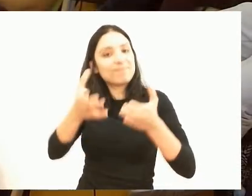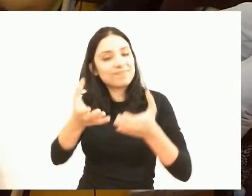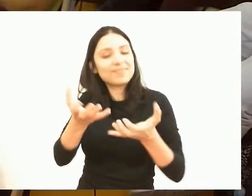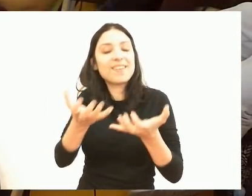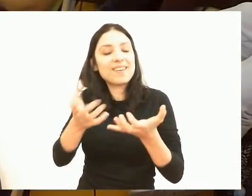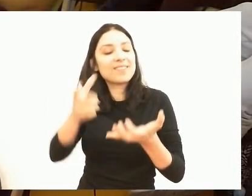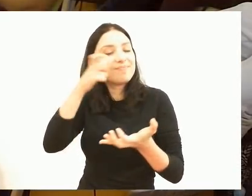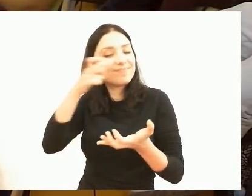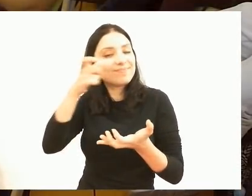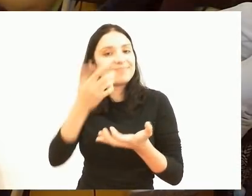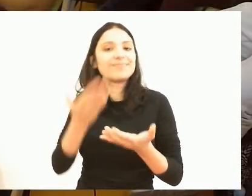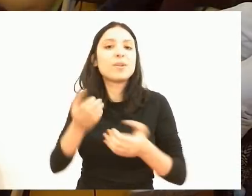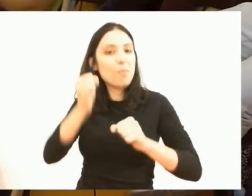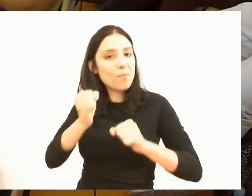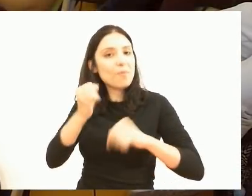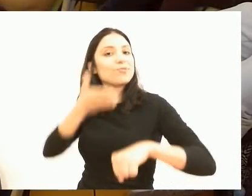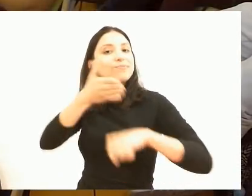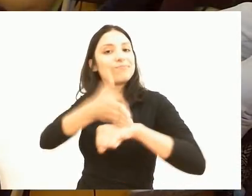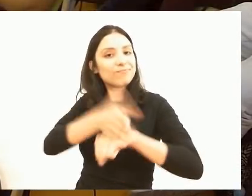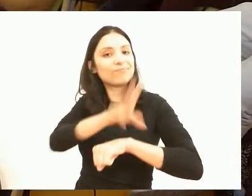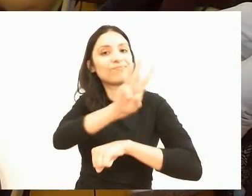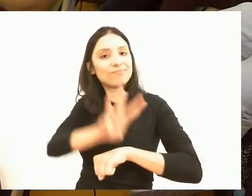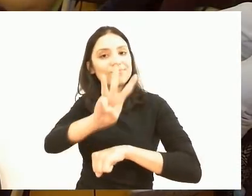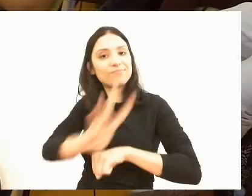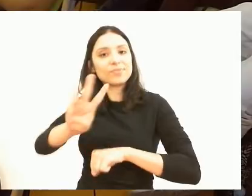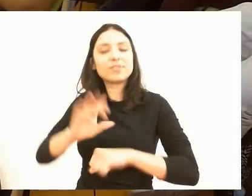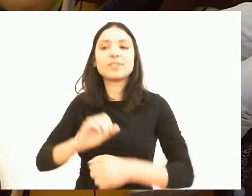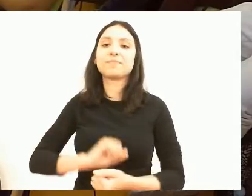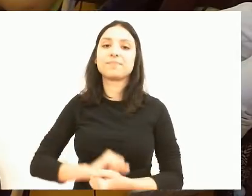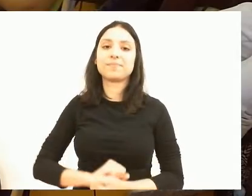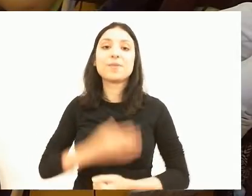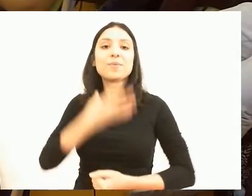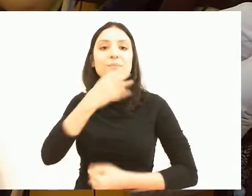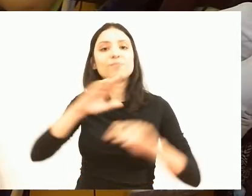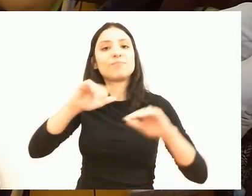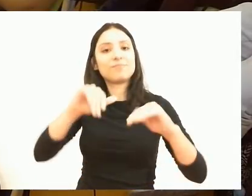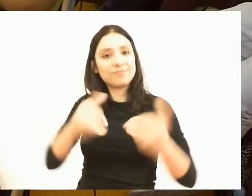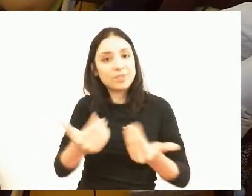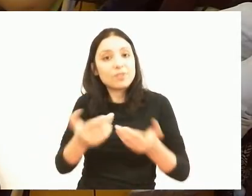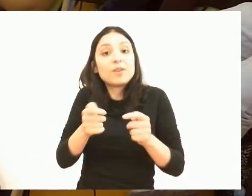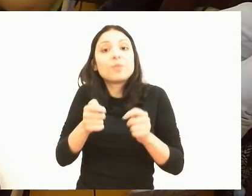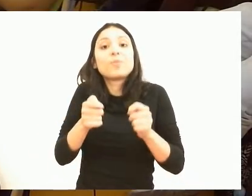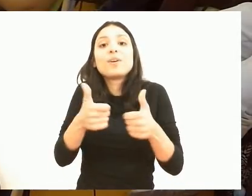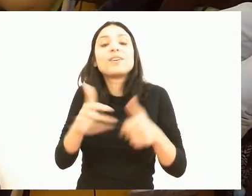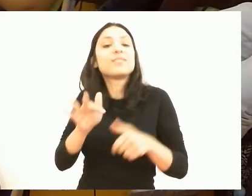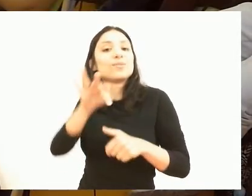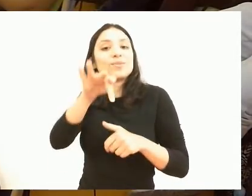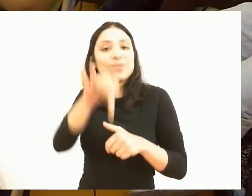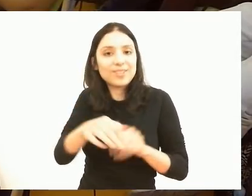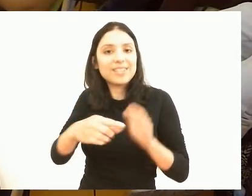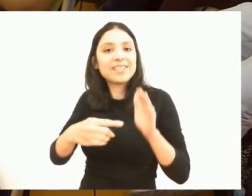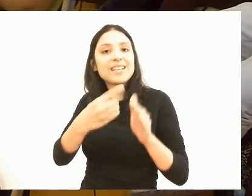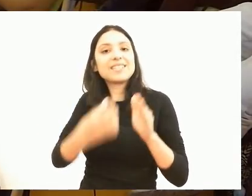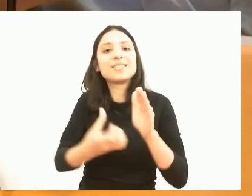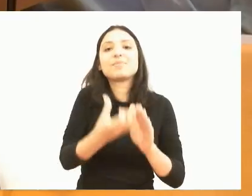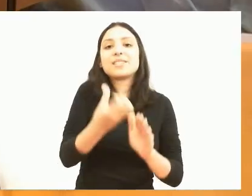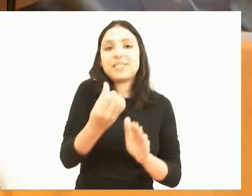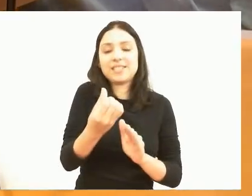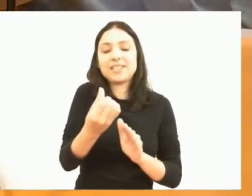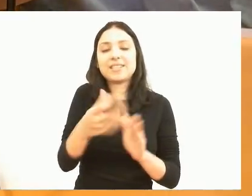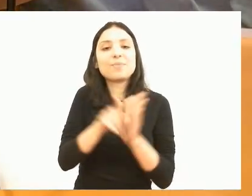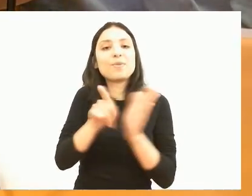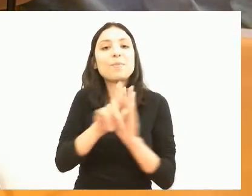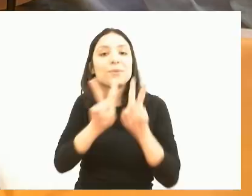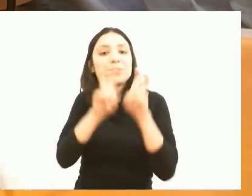então nós vamos encerrando aqui essa nesta 16ª edição do diálogos do brincar